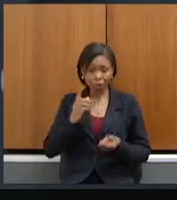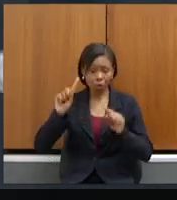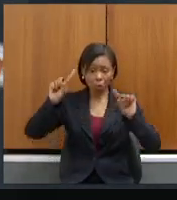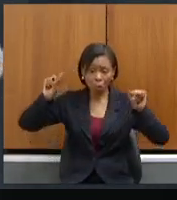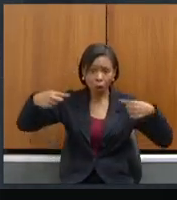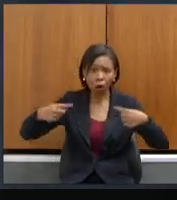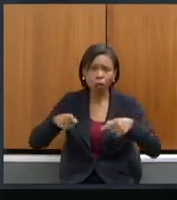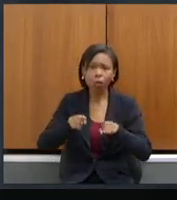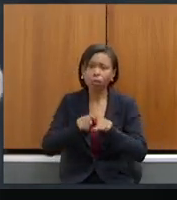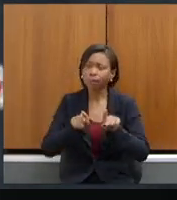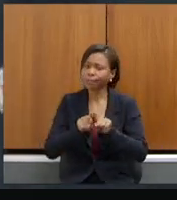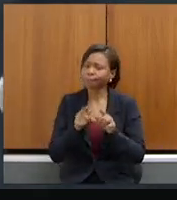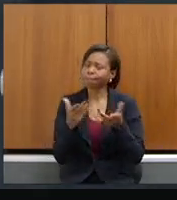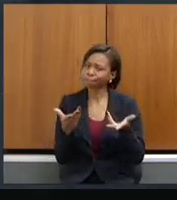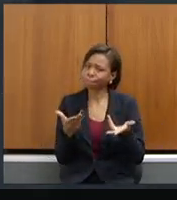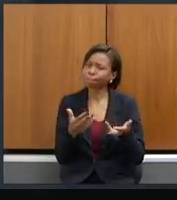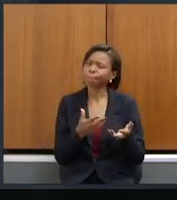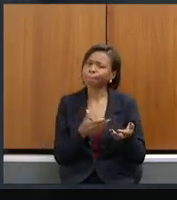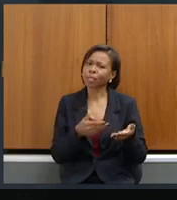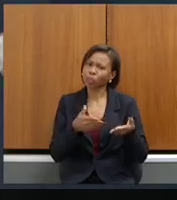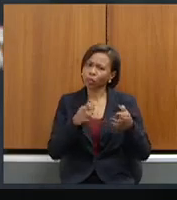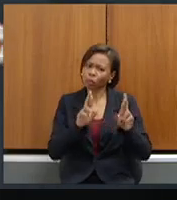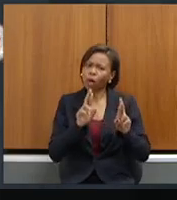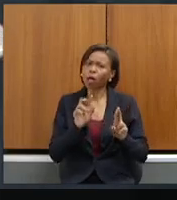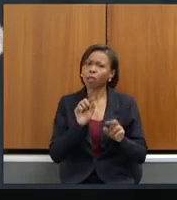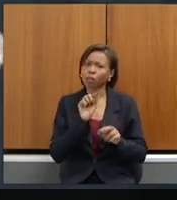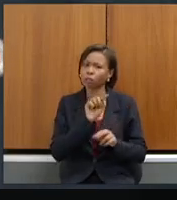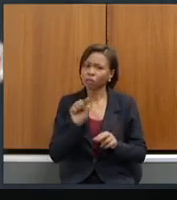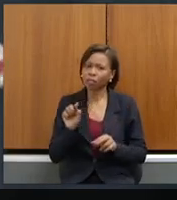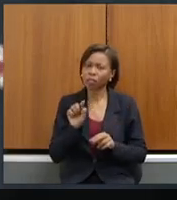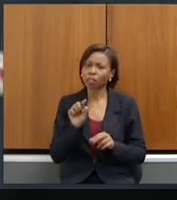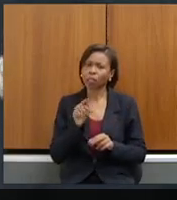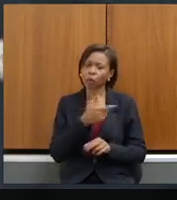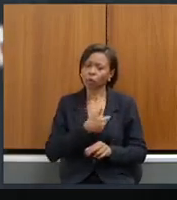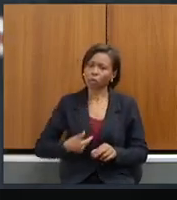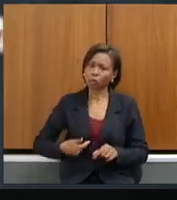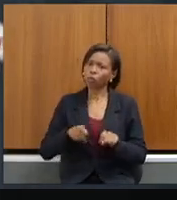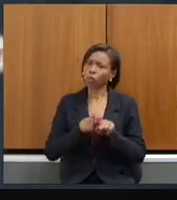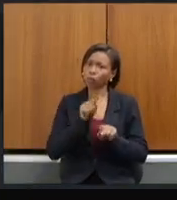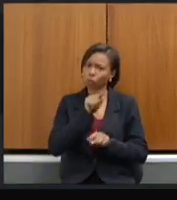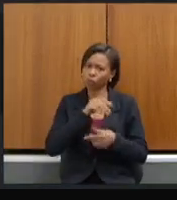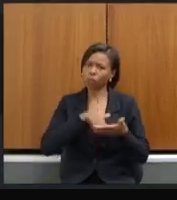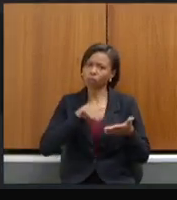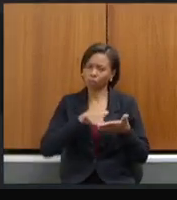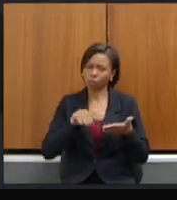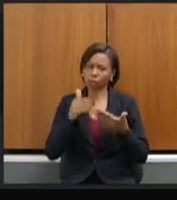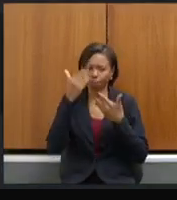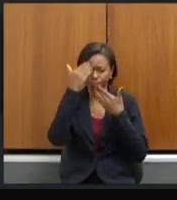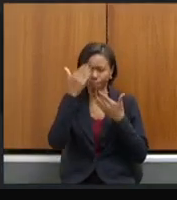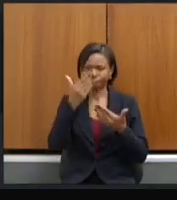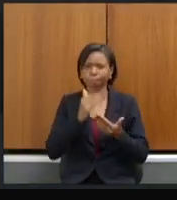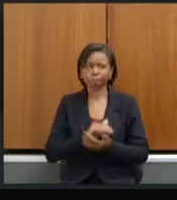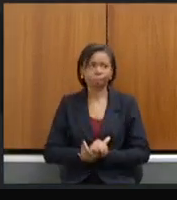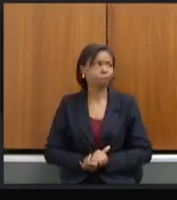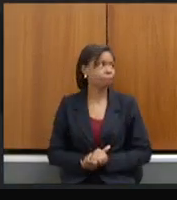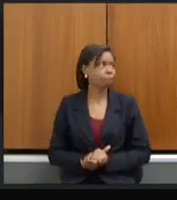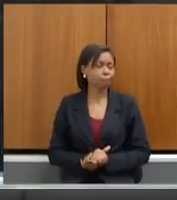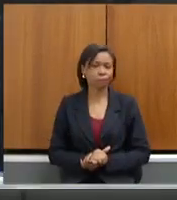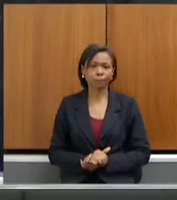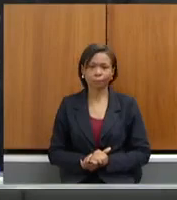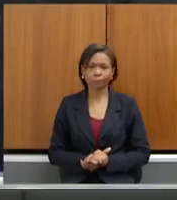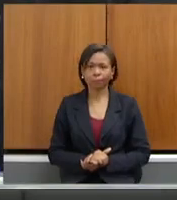governador e vossas excelências são os secretários os homens de governo obrigado e